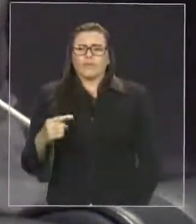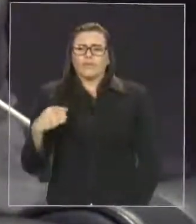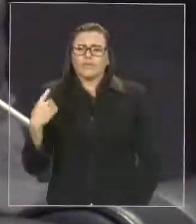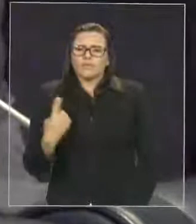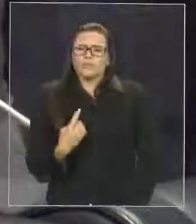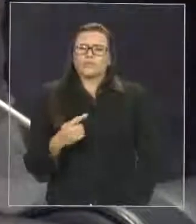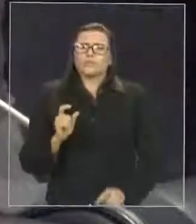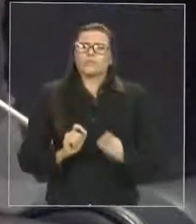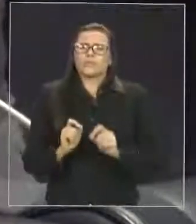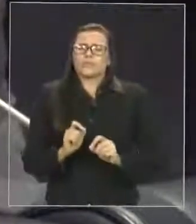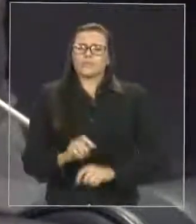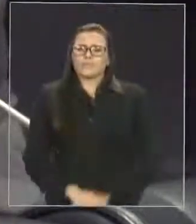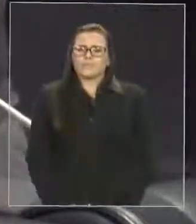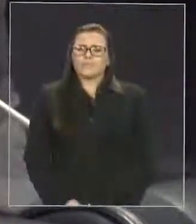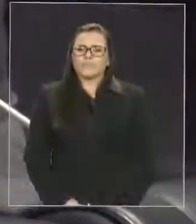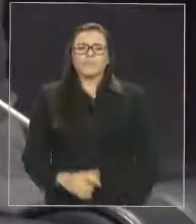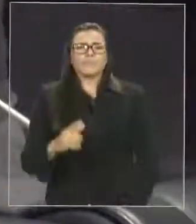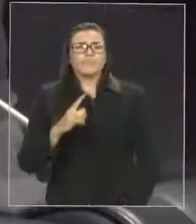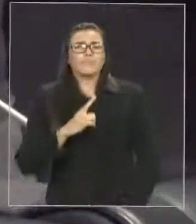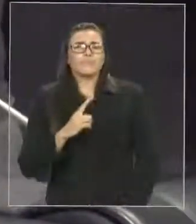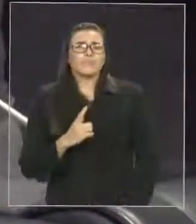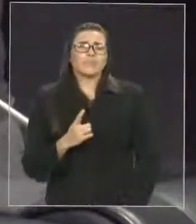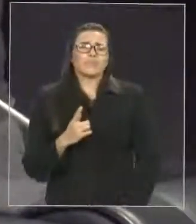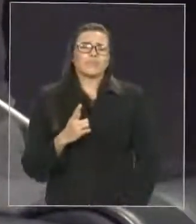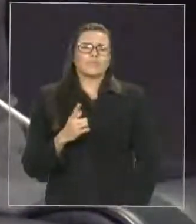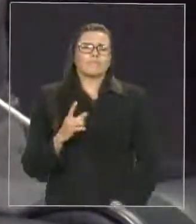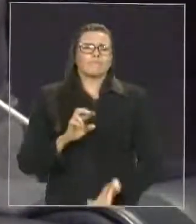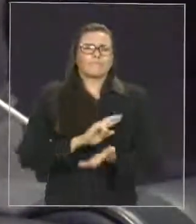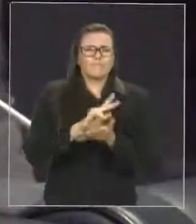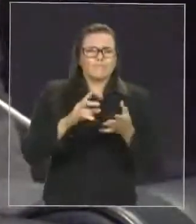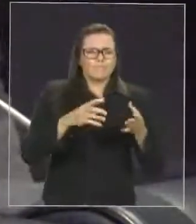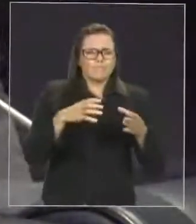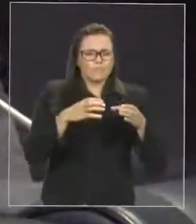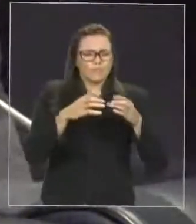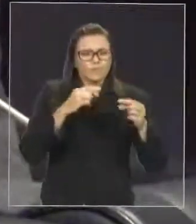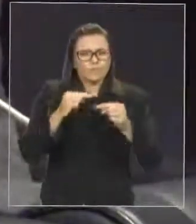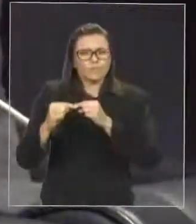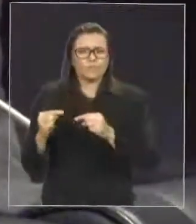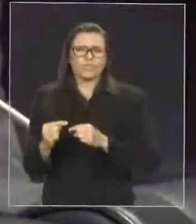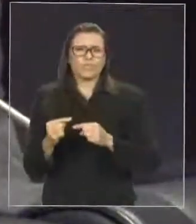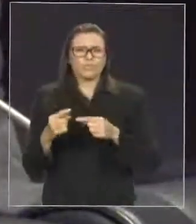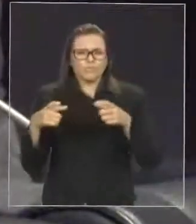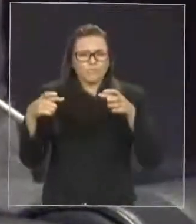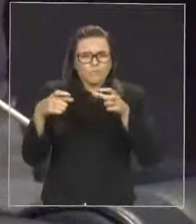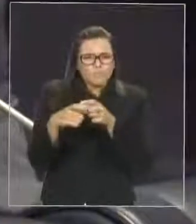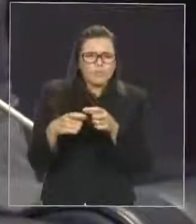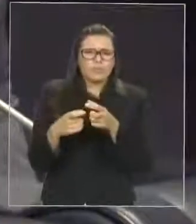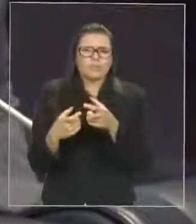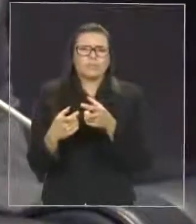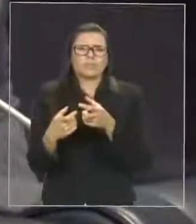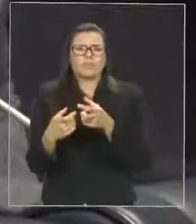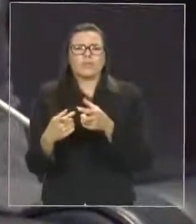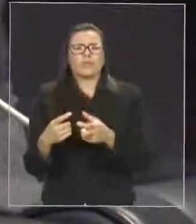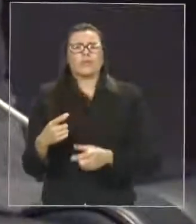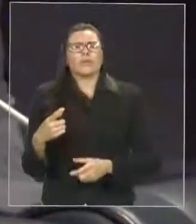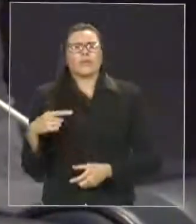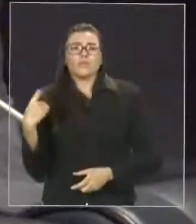expressão com relação a votos de deputado federal, que é o que determina hoje a questão do fundo partidário. talvez se tivéssemos outros